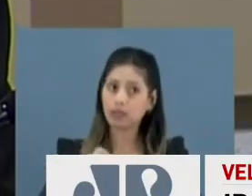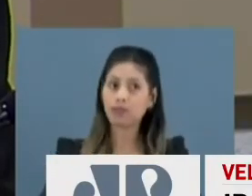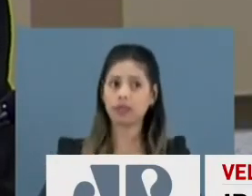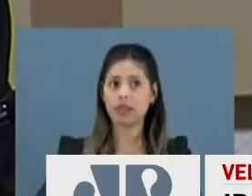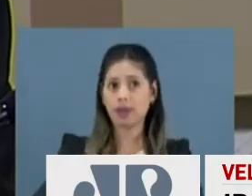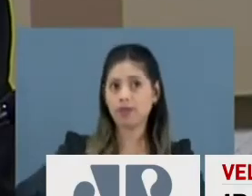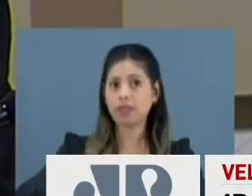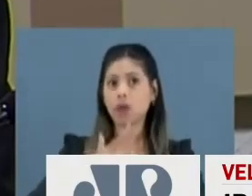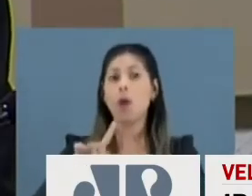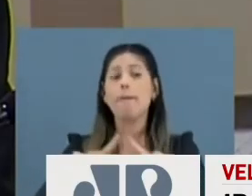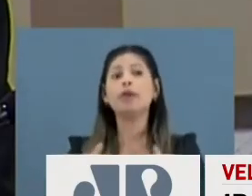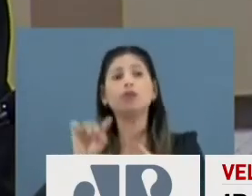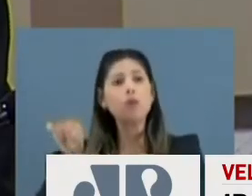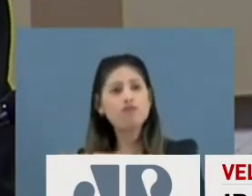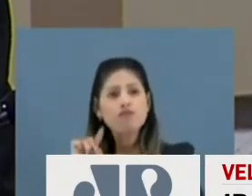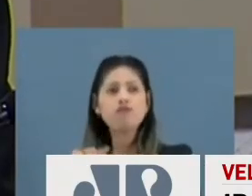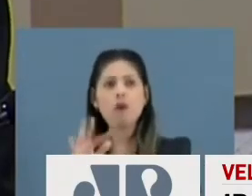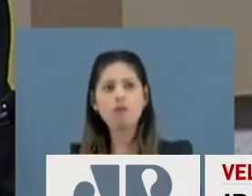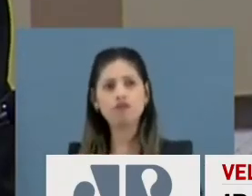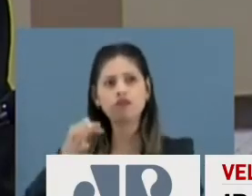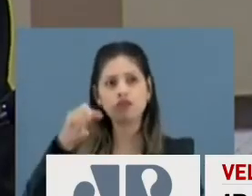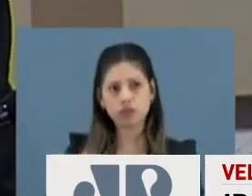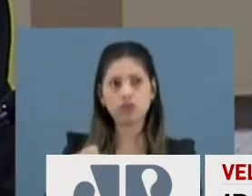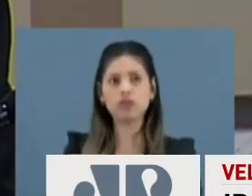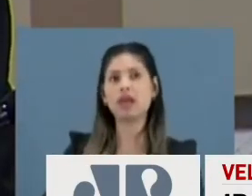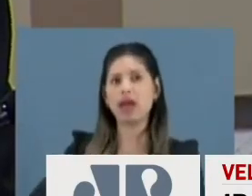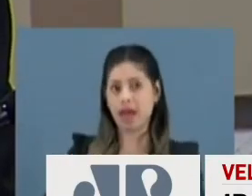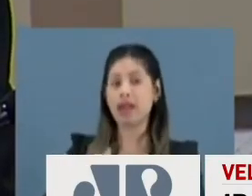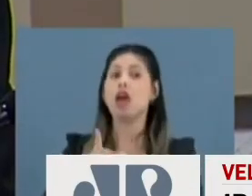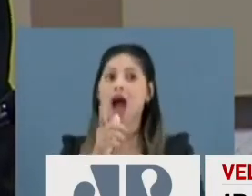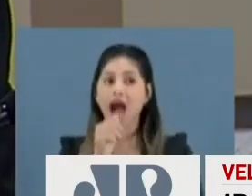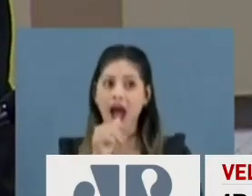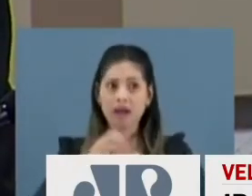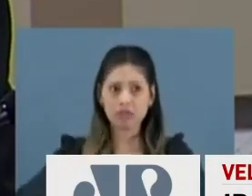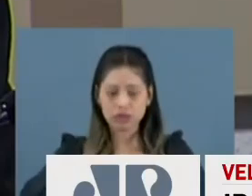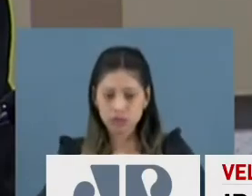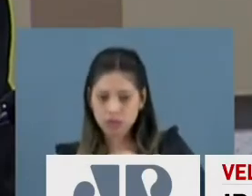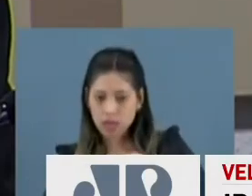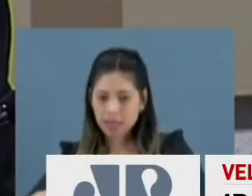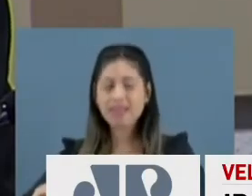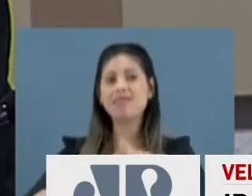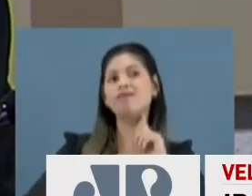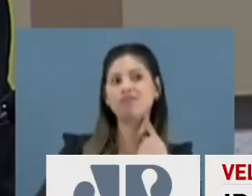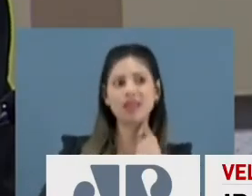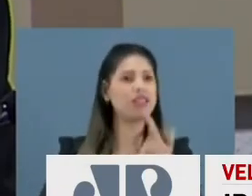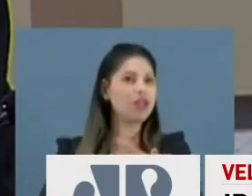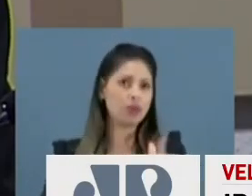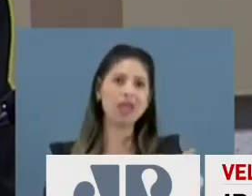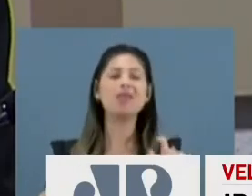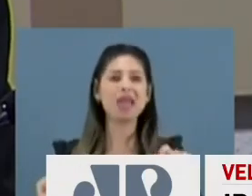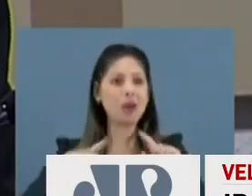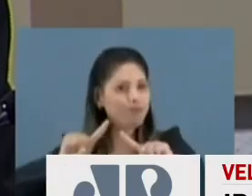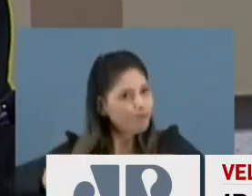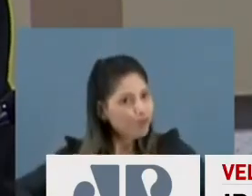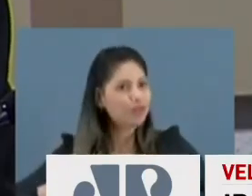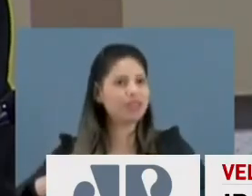E quando nós olhamos para o futuro do saneamento, tendo em mente o perfil do brasileiro que não tem saneamento, nós temos um grande